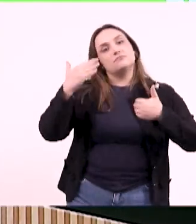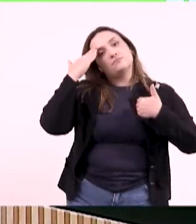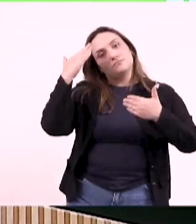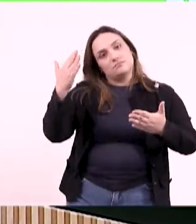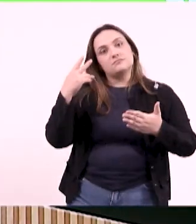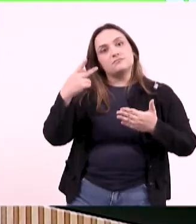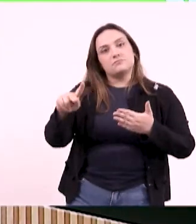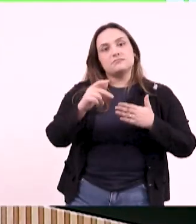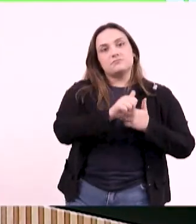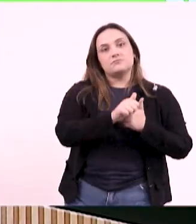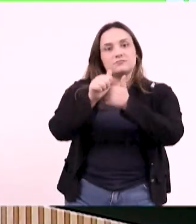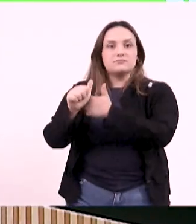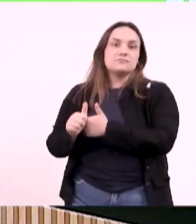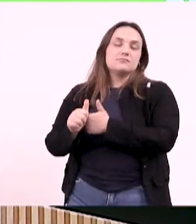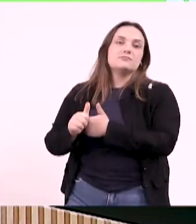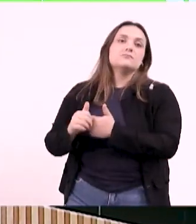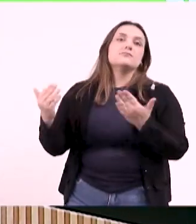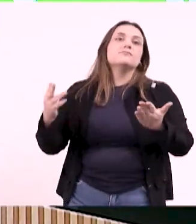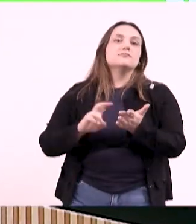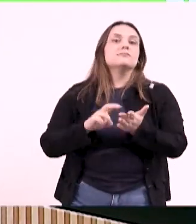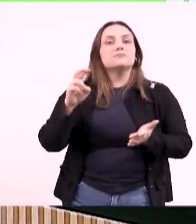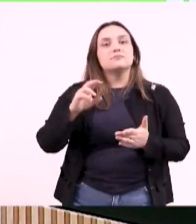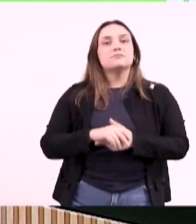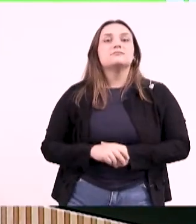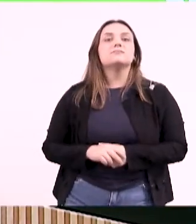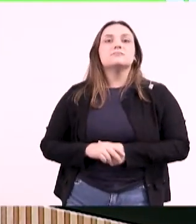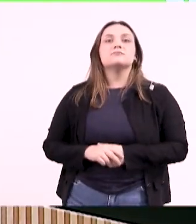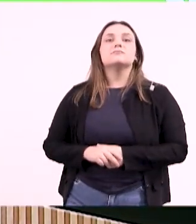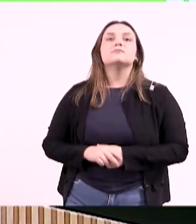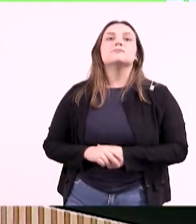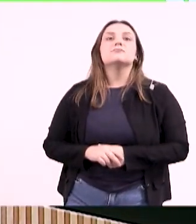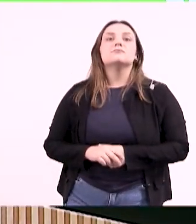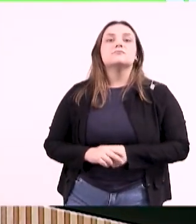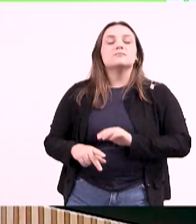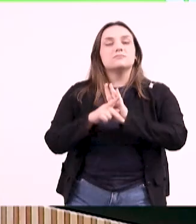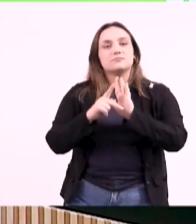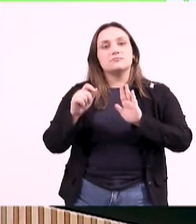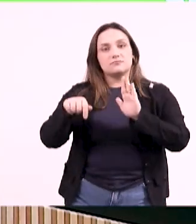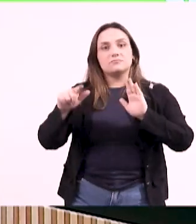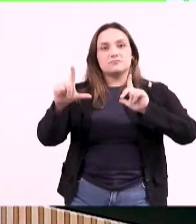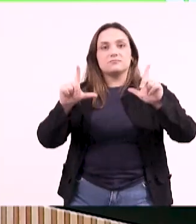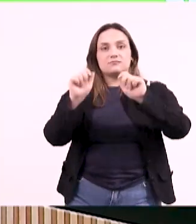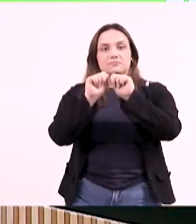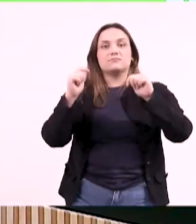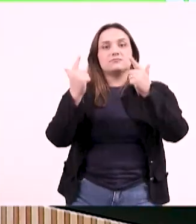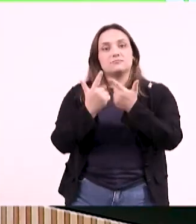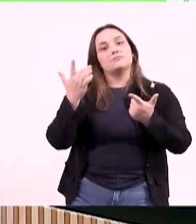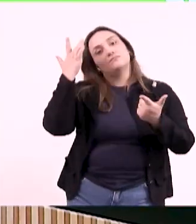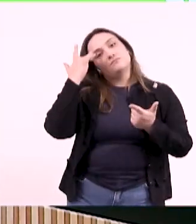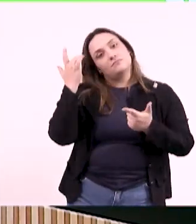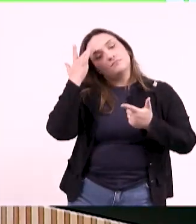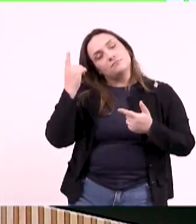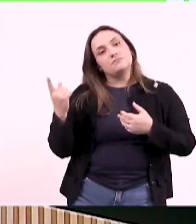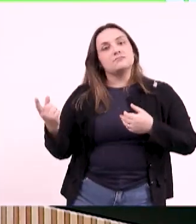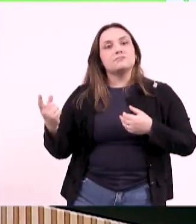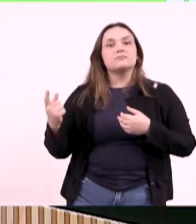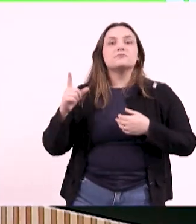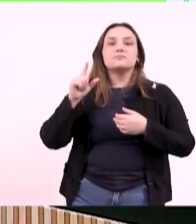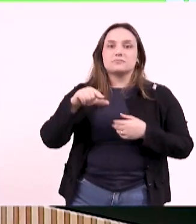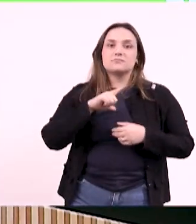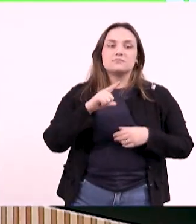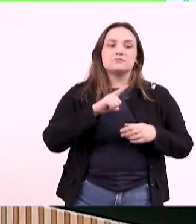muito pela sua companhia na manhã de hoje, aqui nas manhãs ao vivo da TV Alemes. Amanhã é dia de Comissão